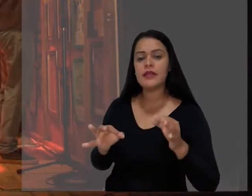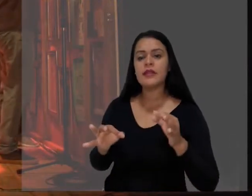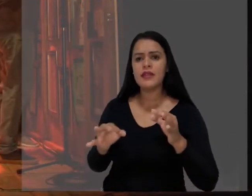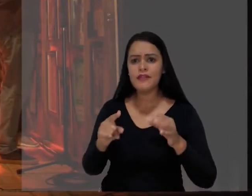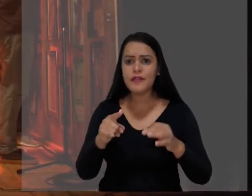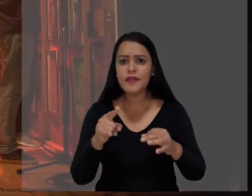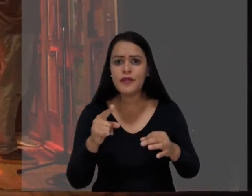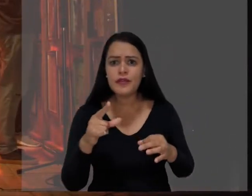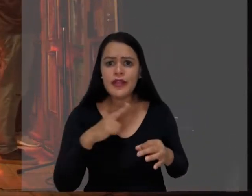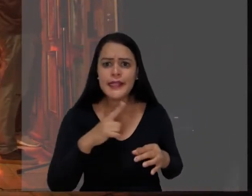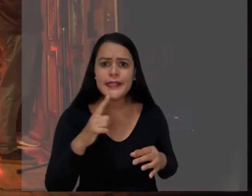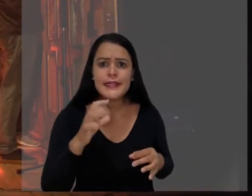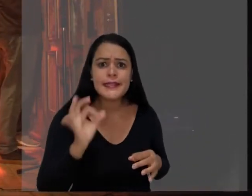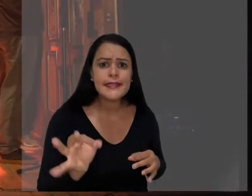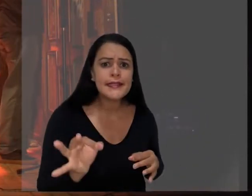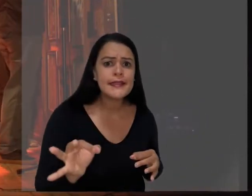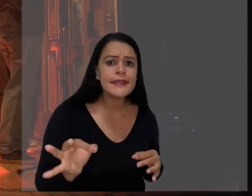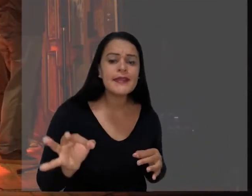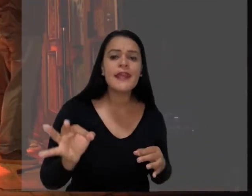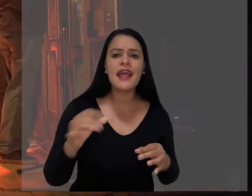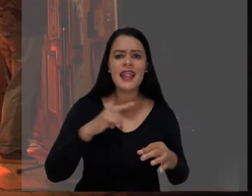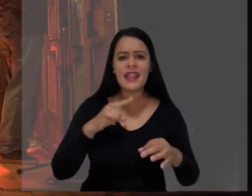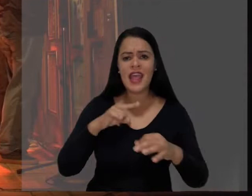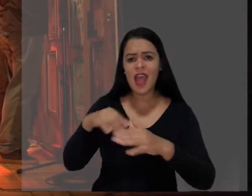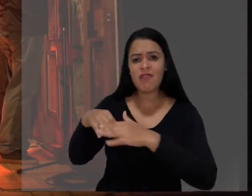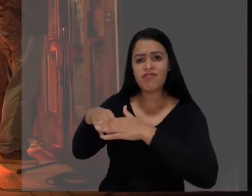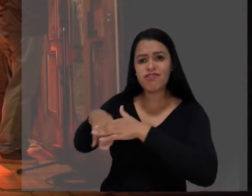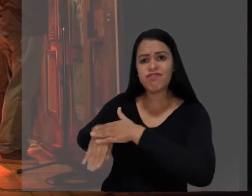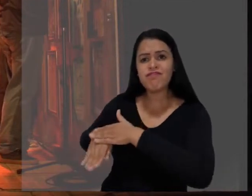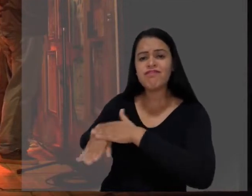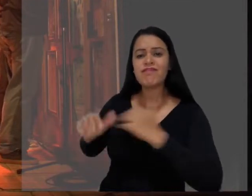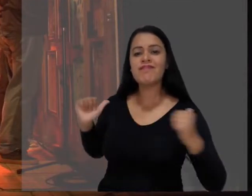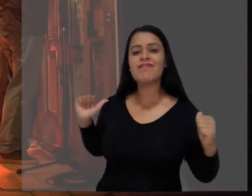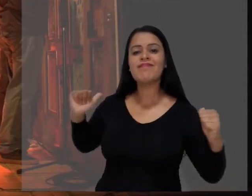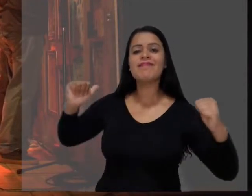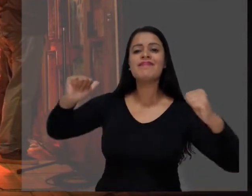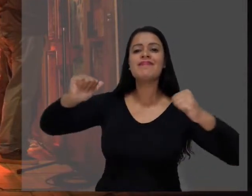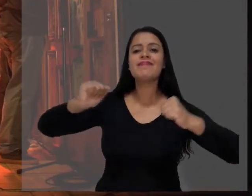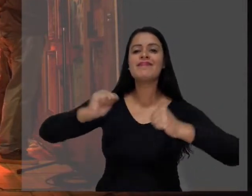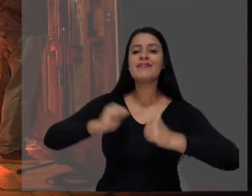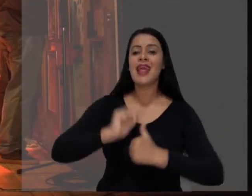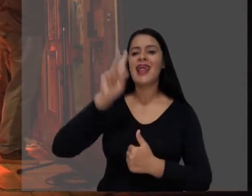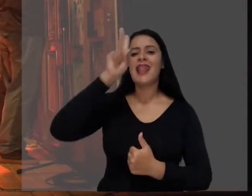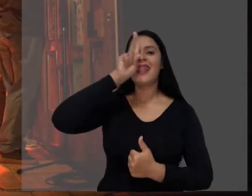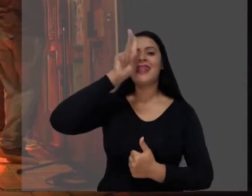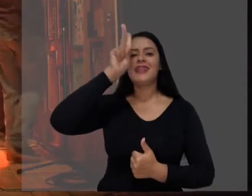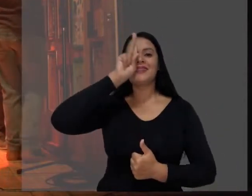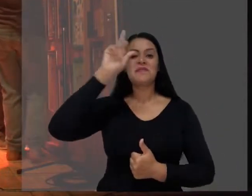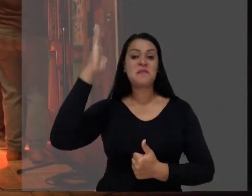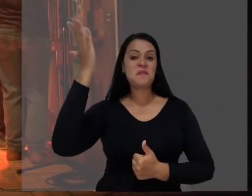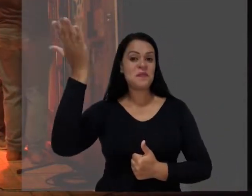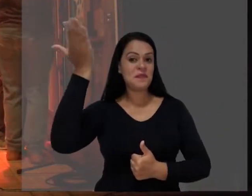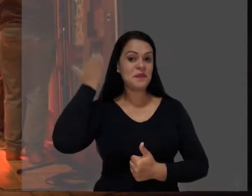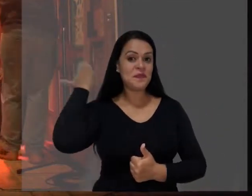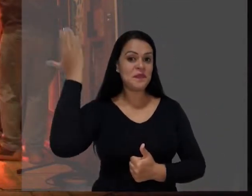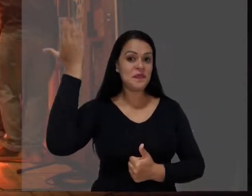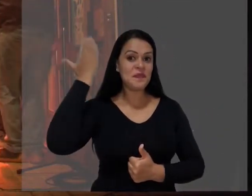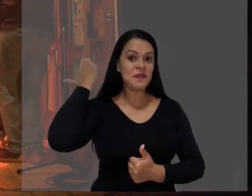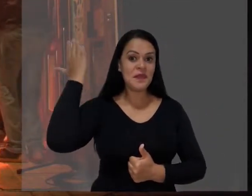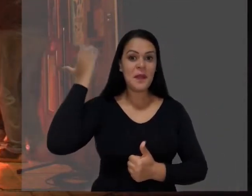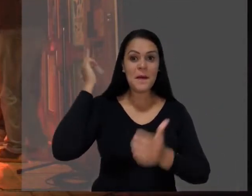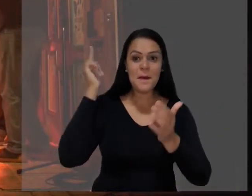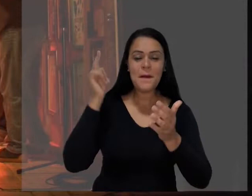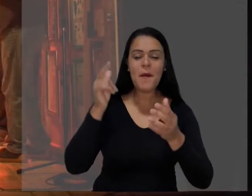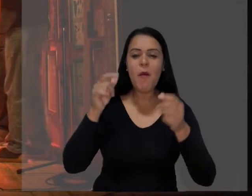pertence? Você tem certeza? As cartas encontradas no bolso de um velho paletó desenterram o passado. O papel de